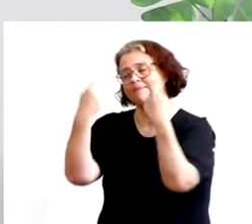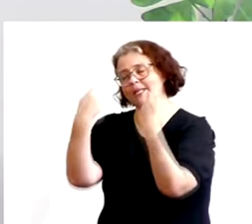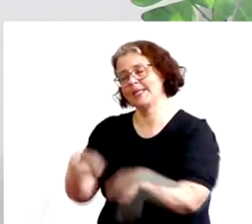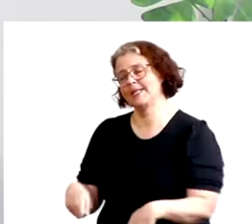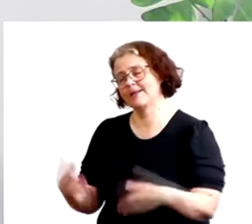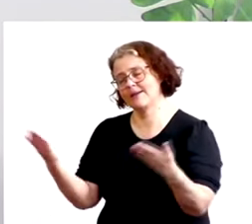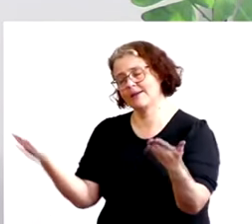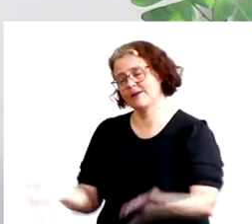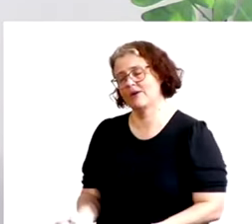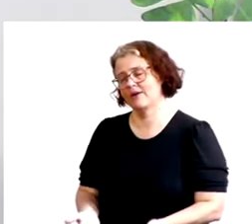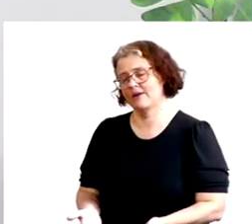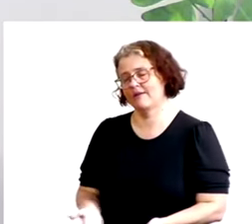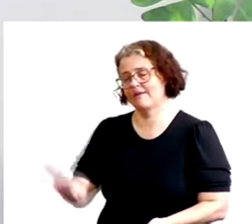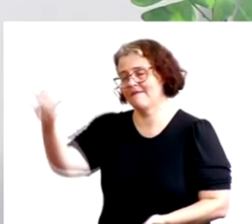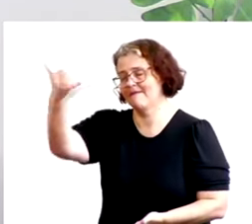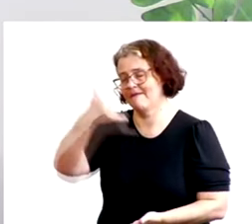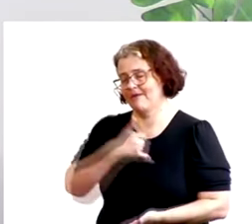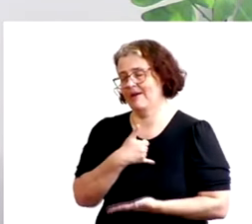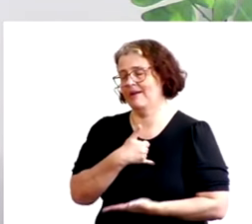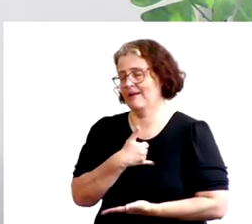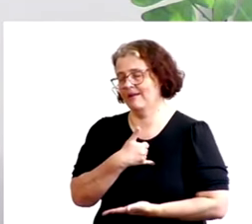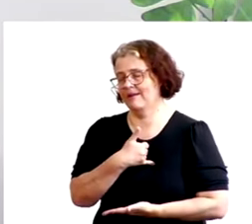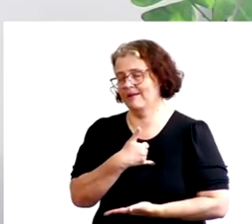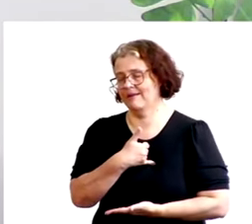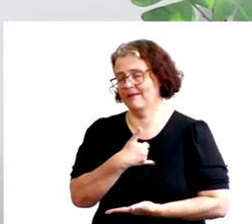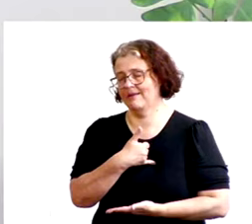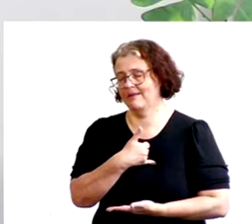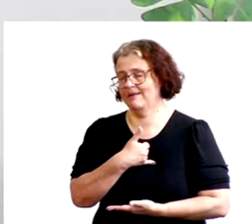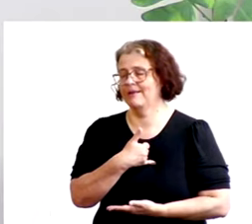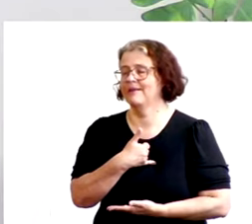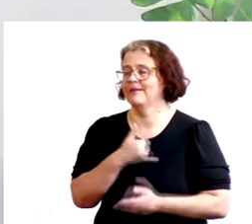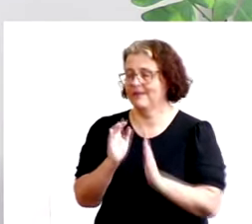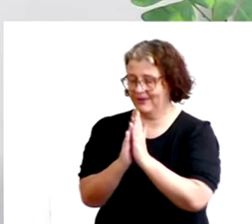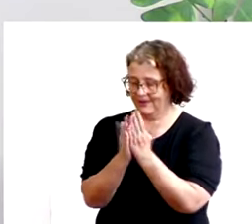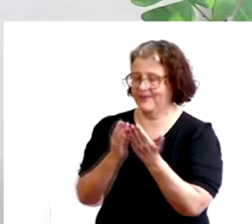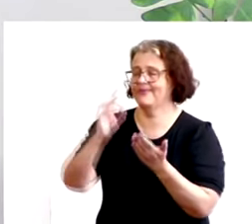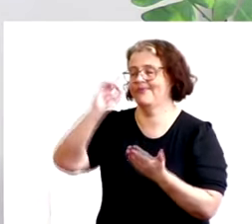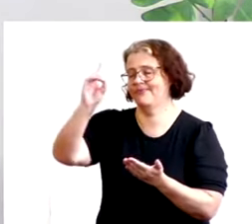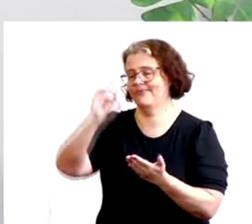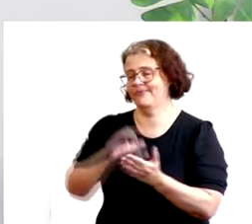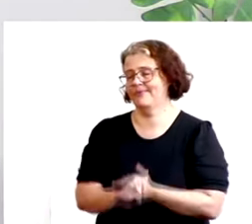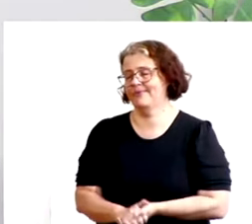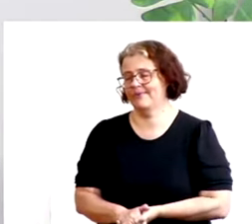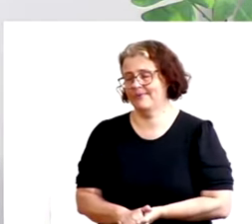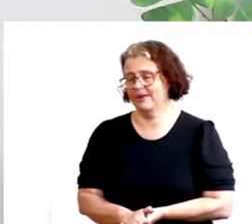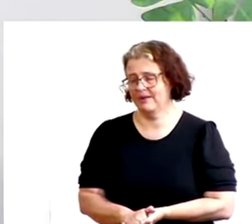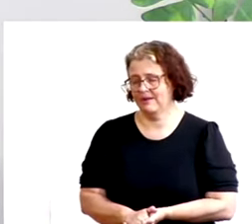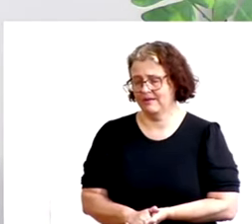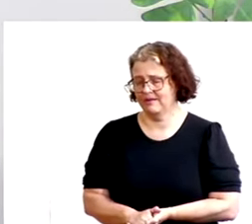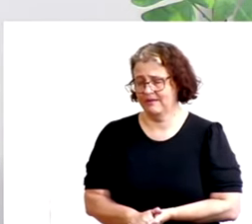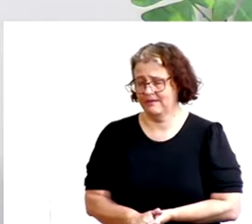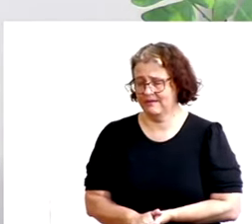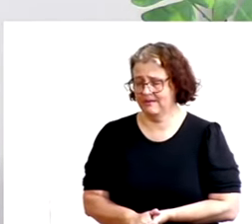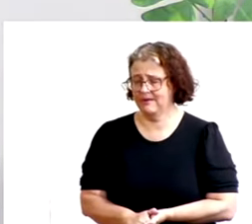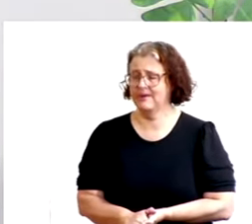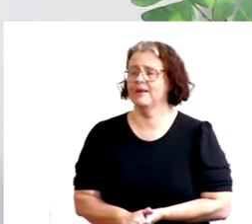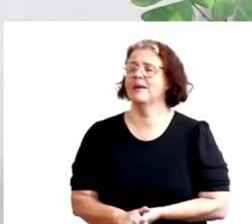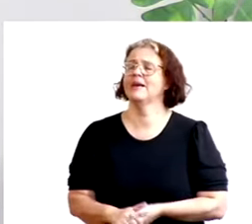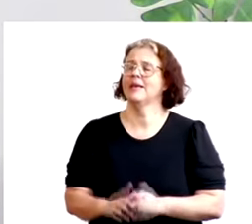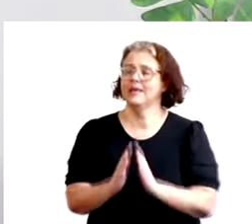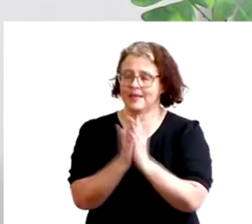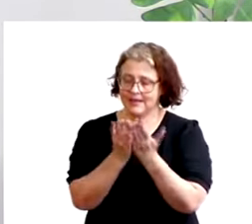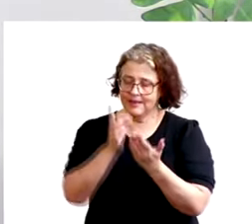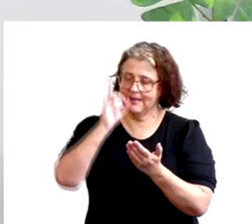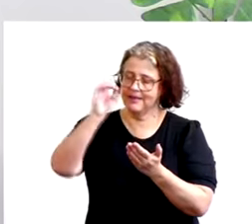que o senhor Fale Conosco através da tua palavra ela é poderosa ela